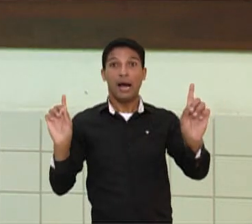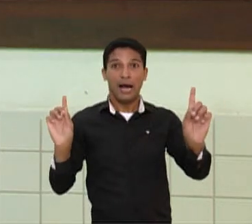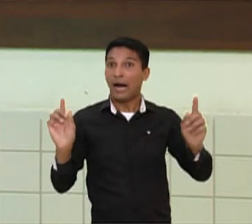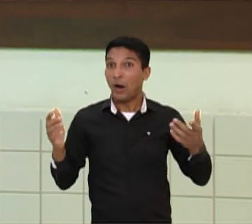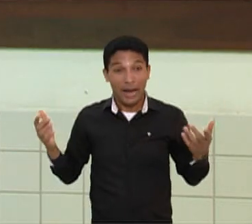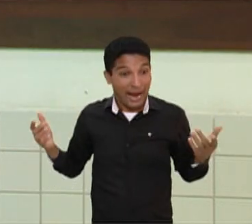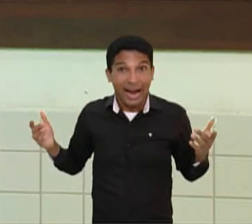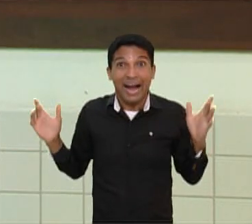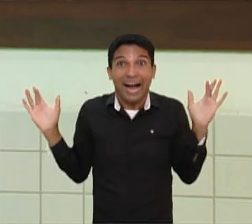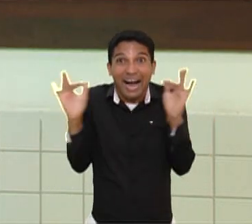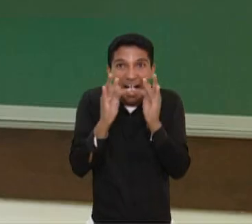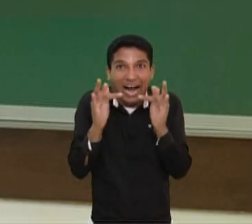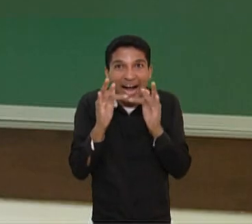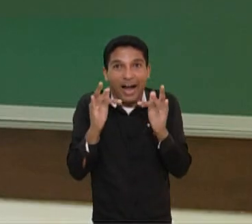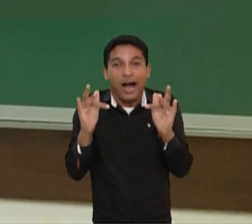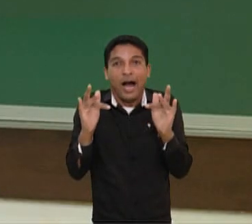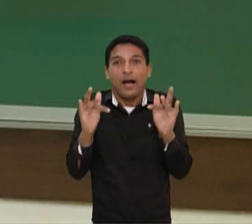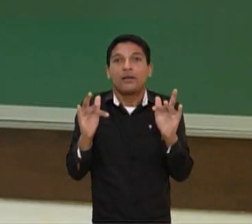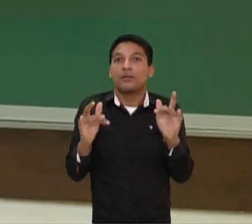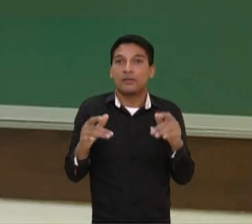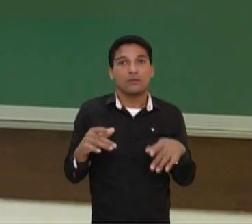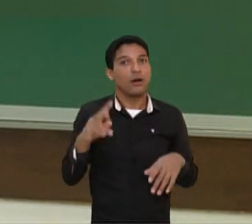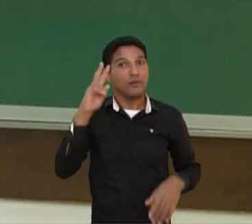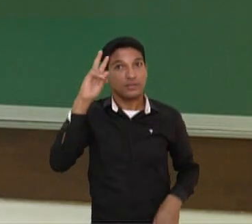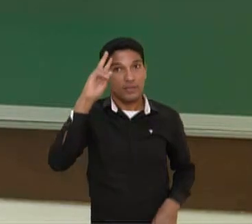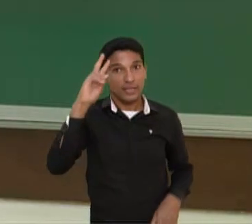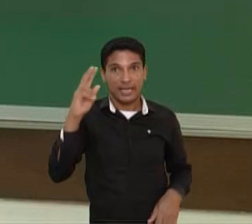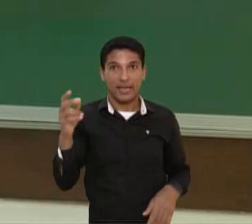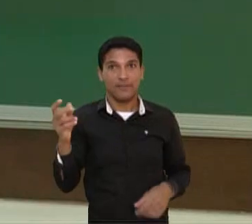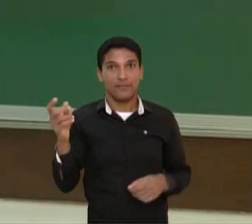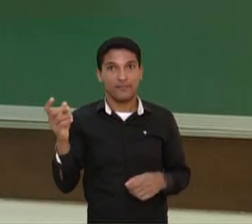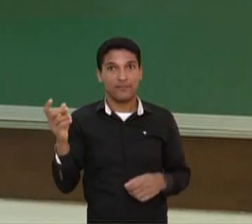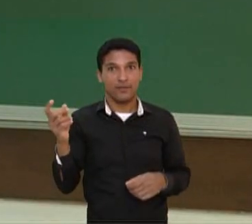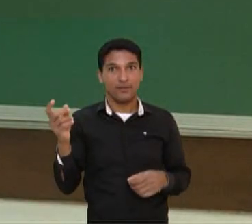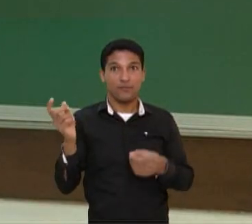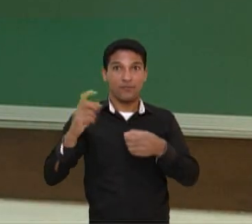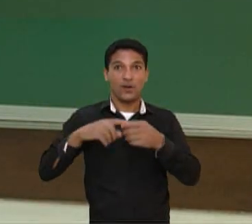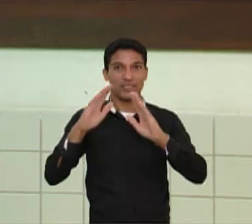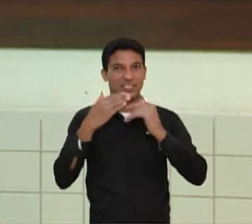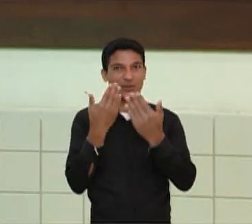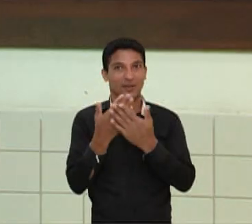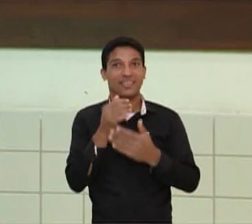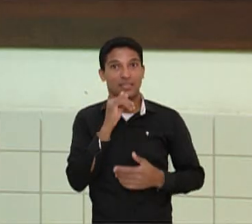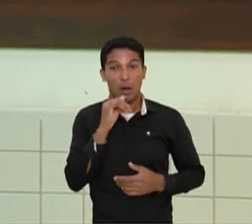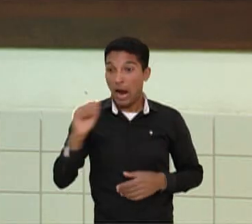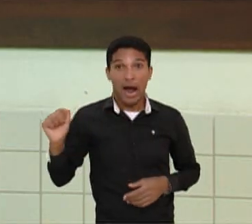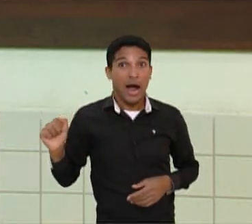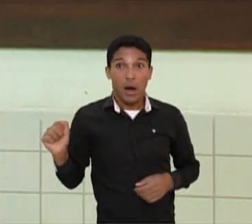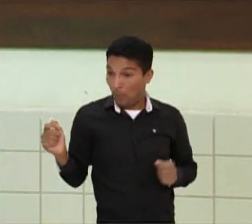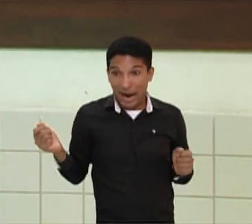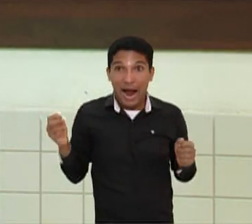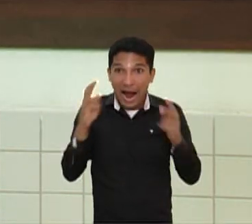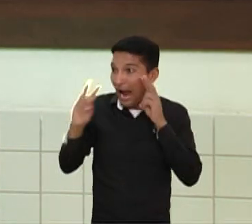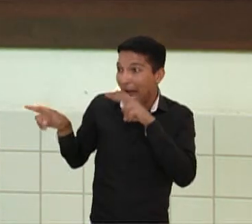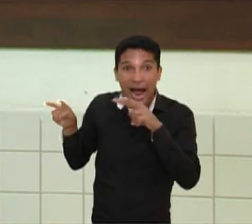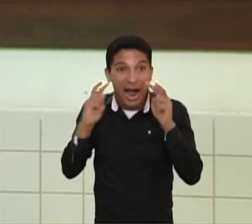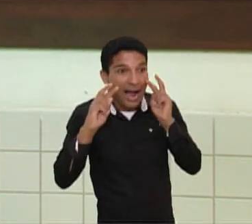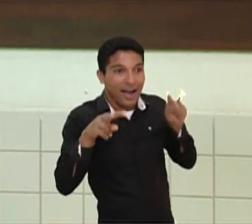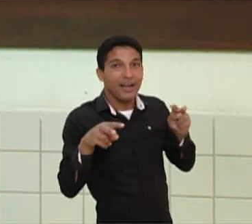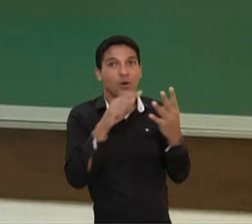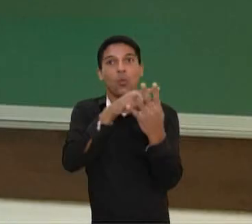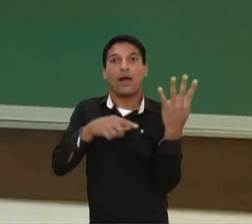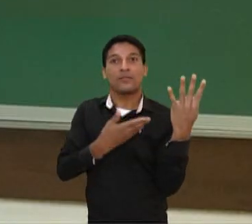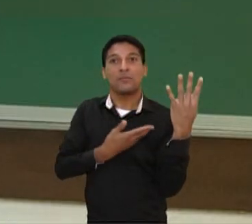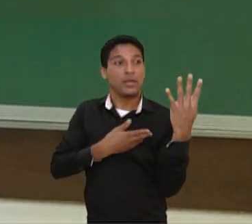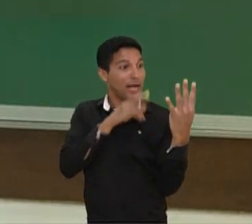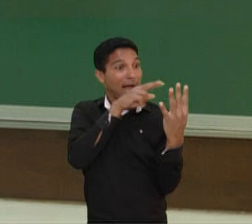Lembrando que para se abraçar a gente tem que ter 2 pessoas, certo? 2 pessoas, um abraço. Então, vai ser a combinação dos 4